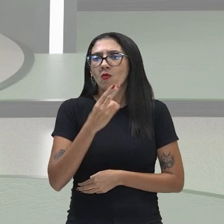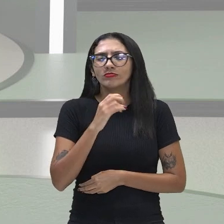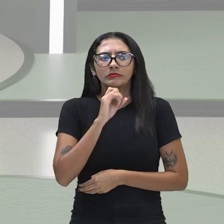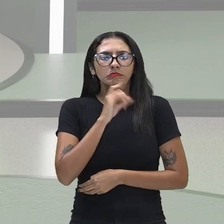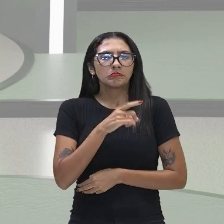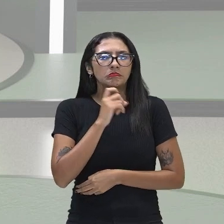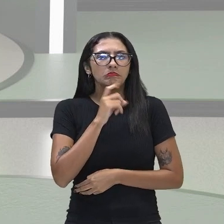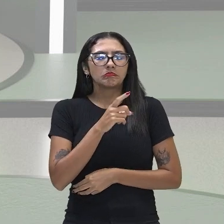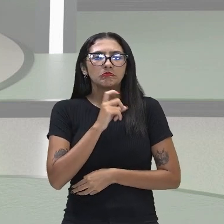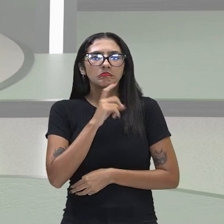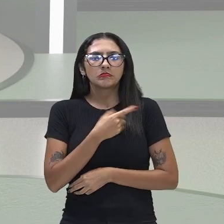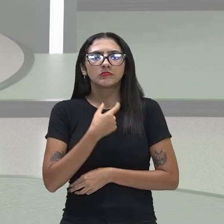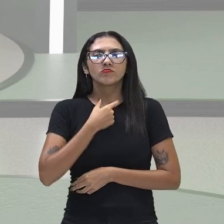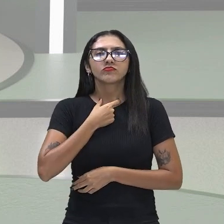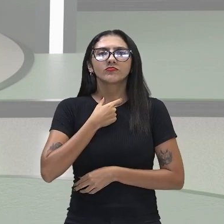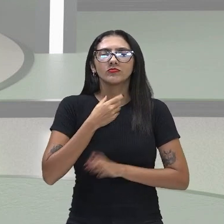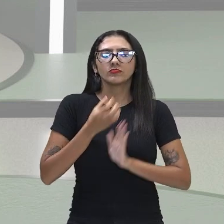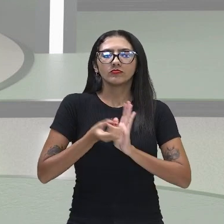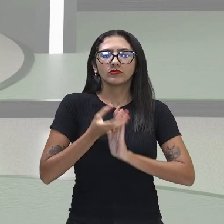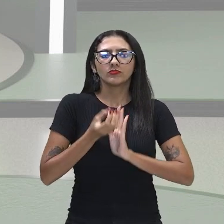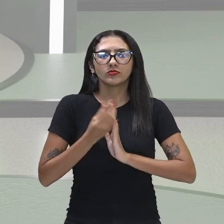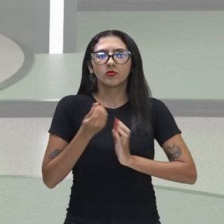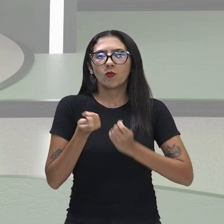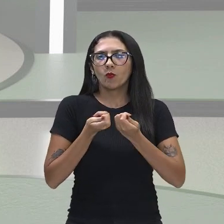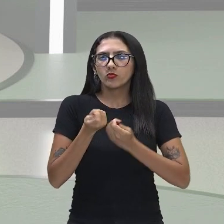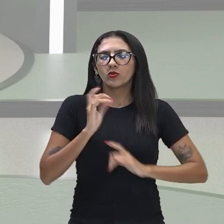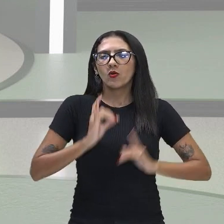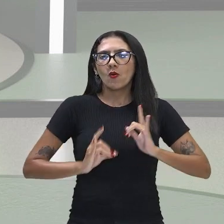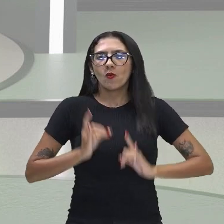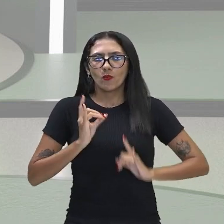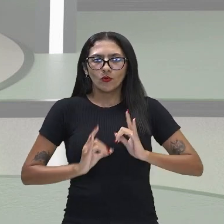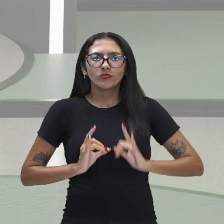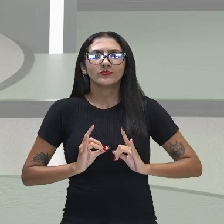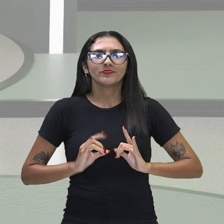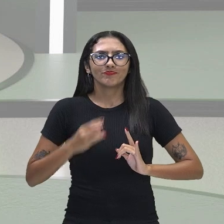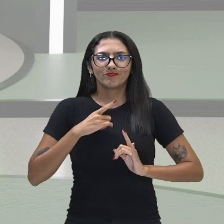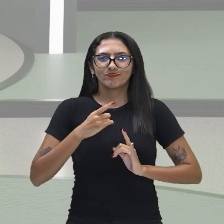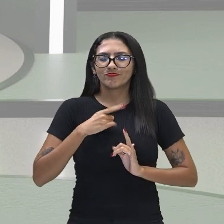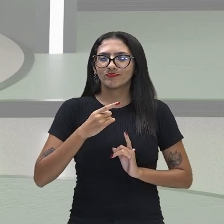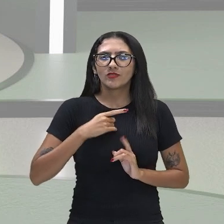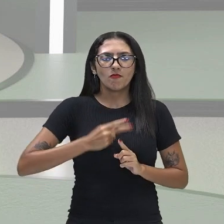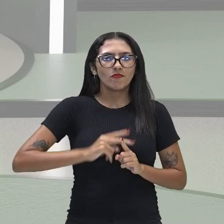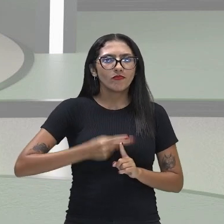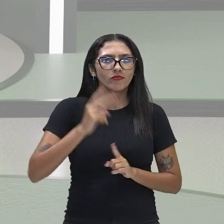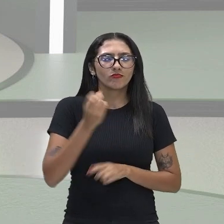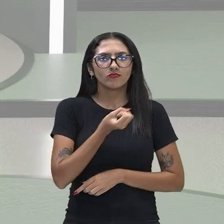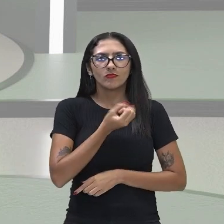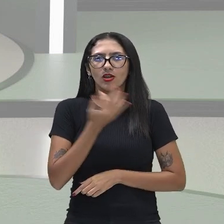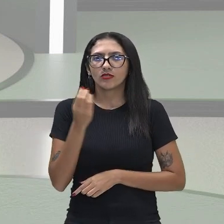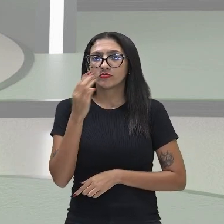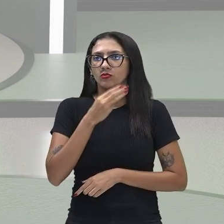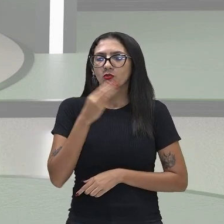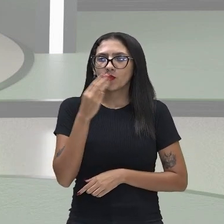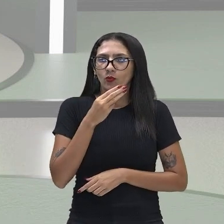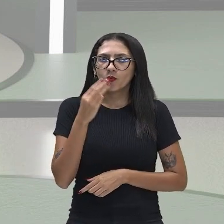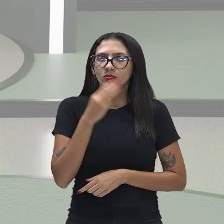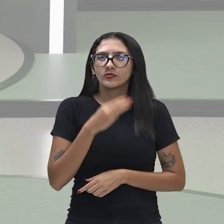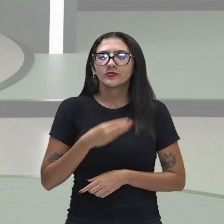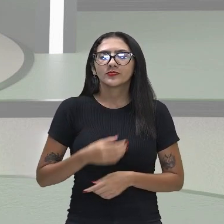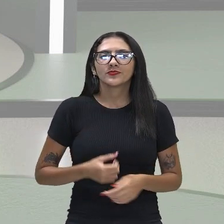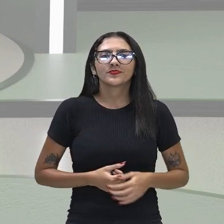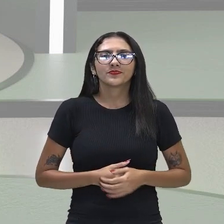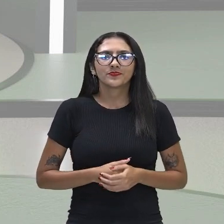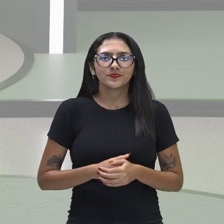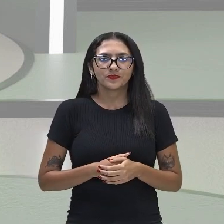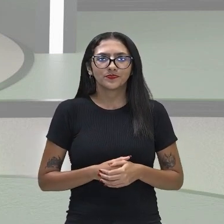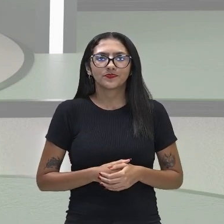de usar a insulina adequadamente, resultando em altos níveis de açúcar no sangue. Nós vimos há pouco, né, no vídeo,